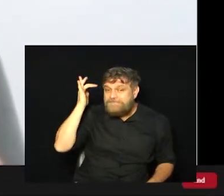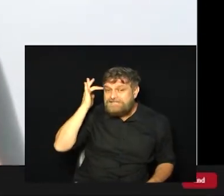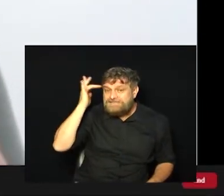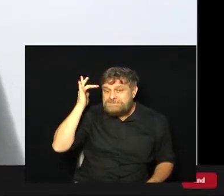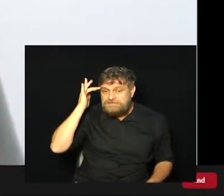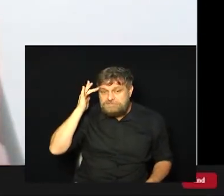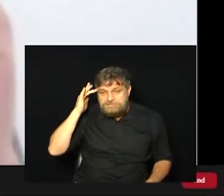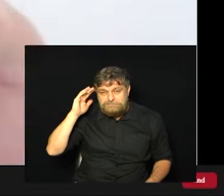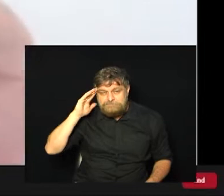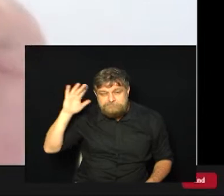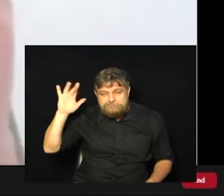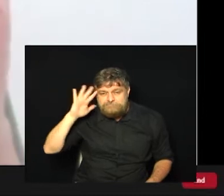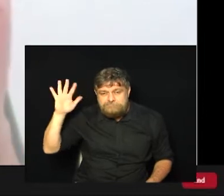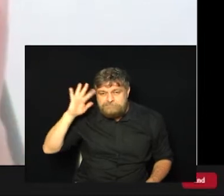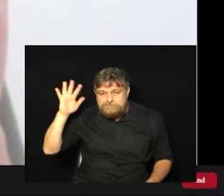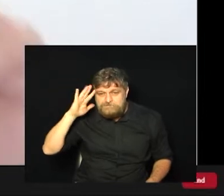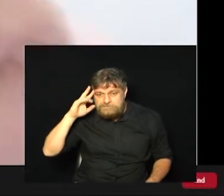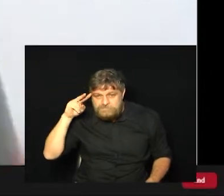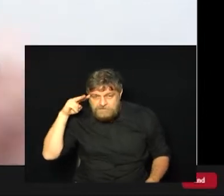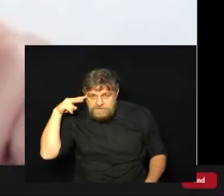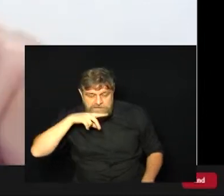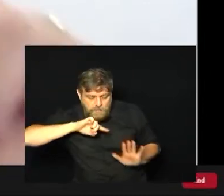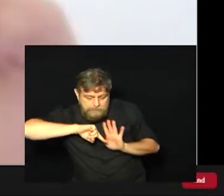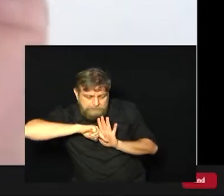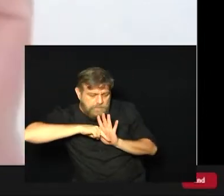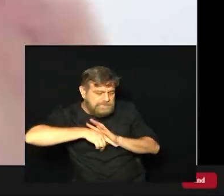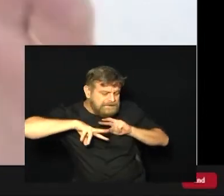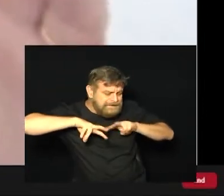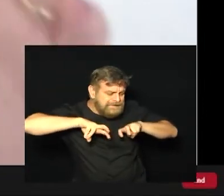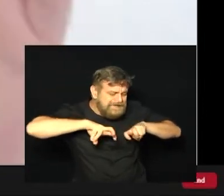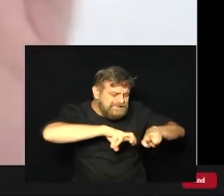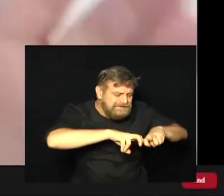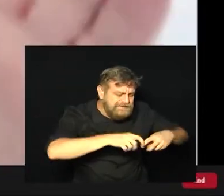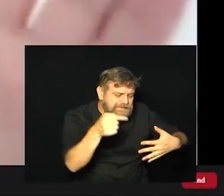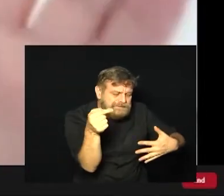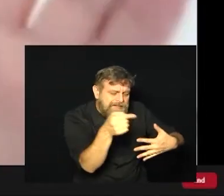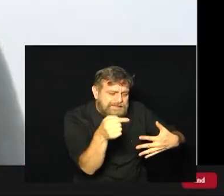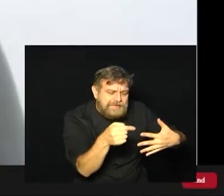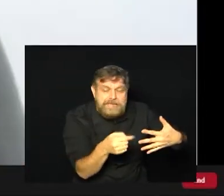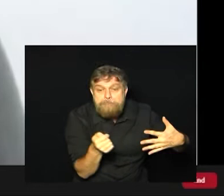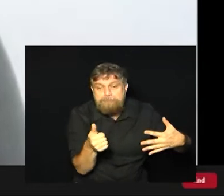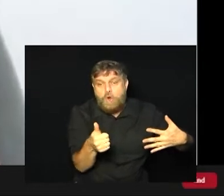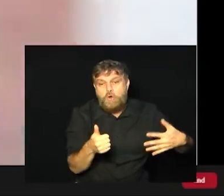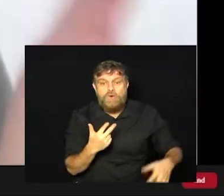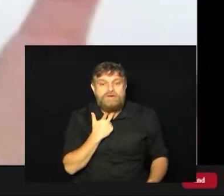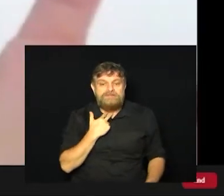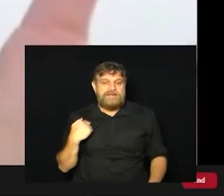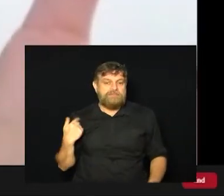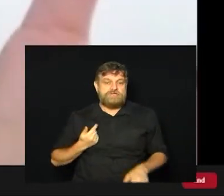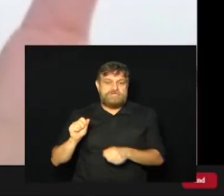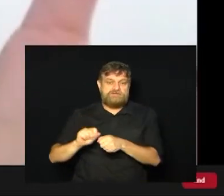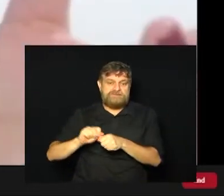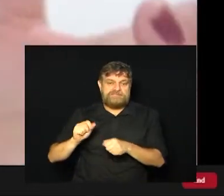capacidade de olhar com profundidade poucos itens. A gente não consegue, por exemplo, fazer